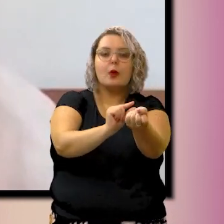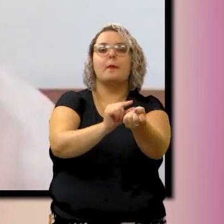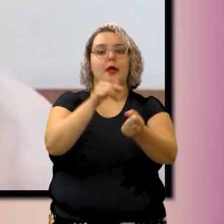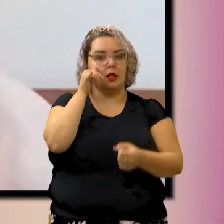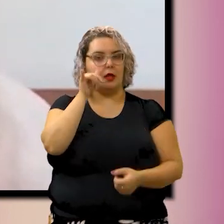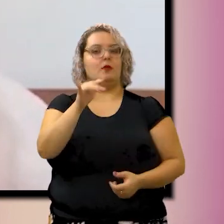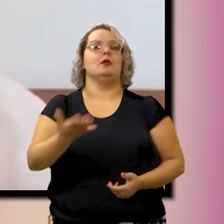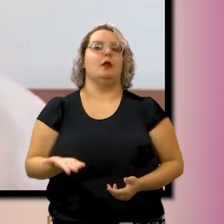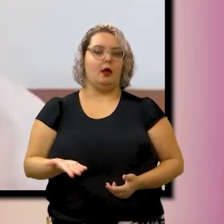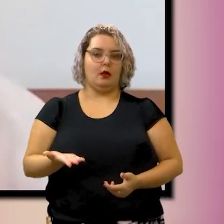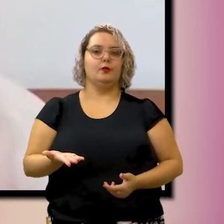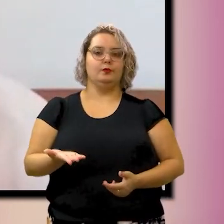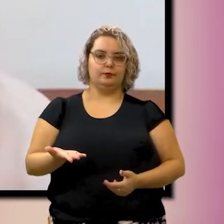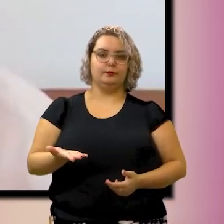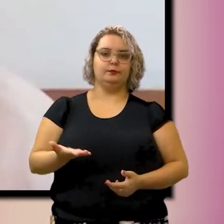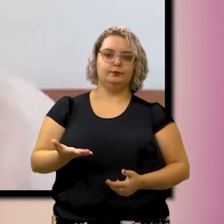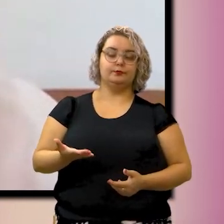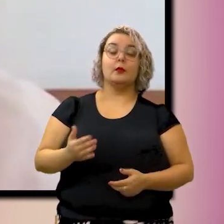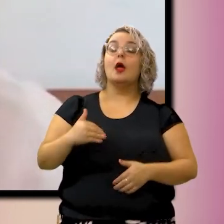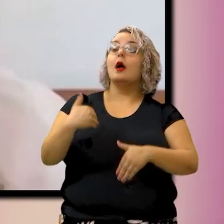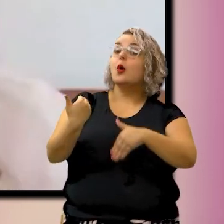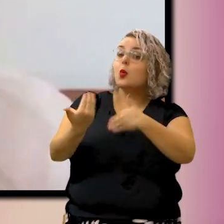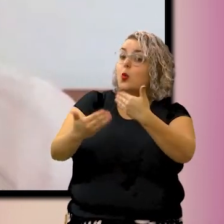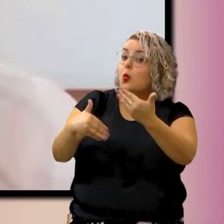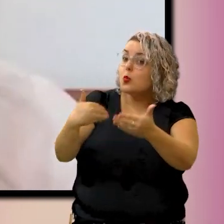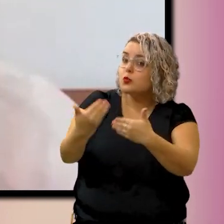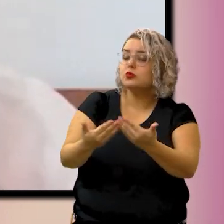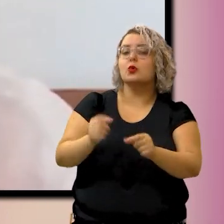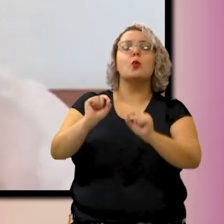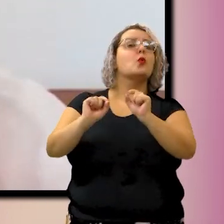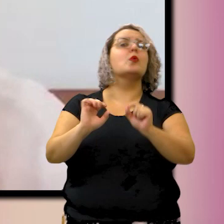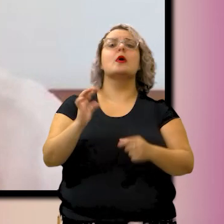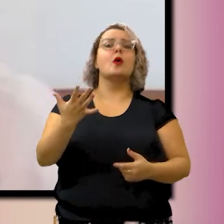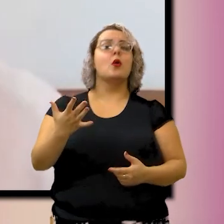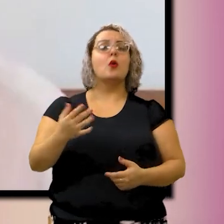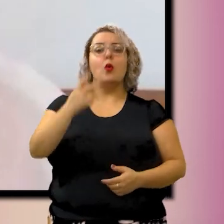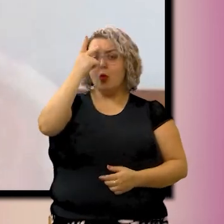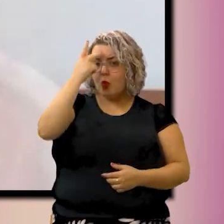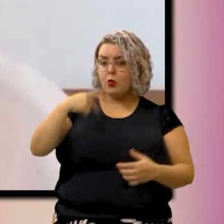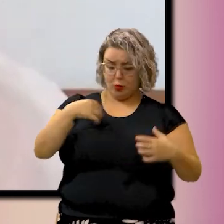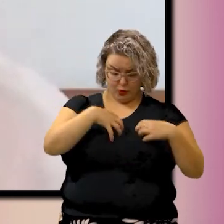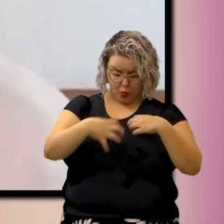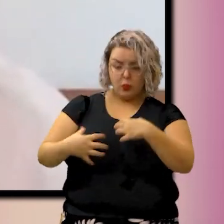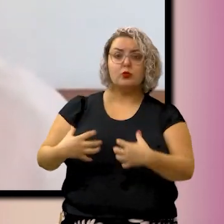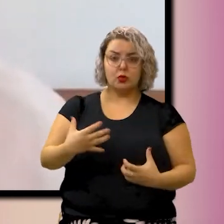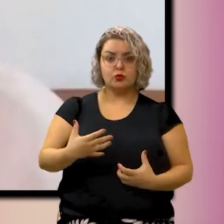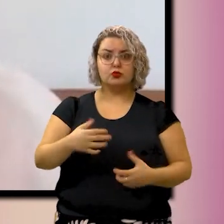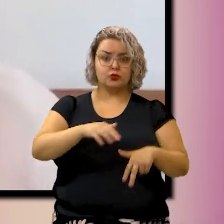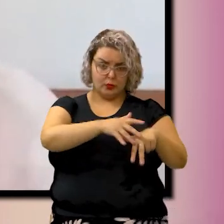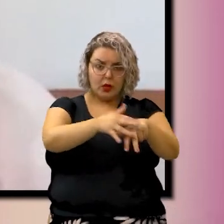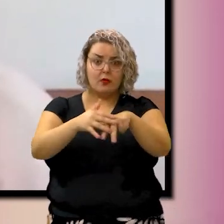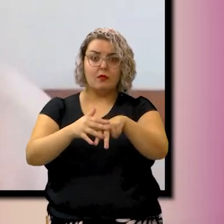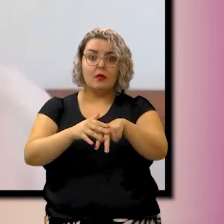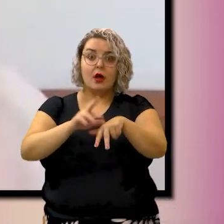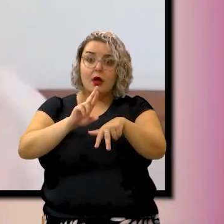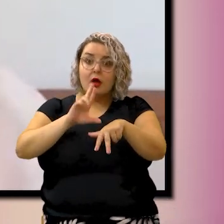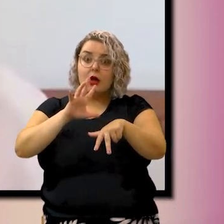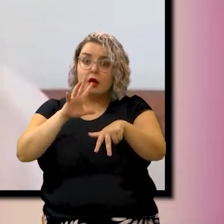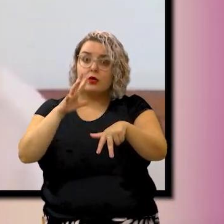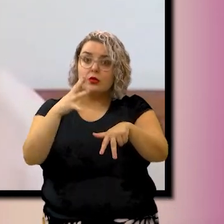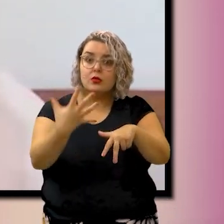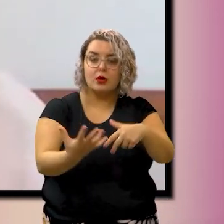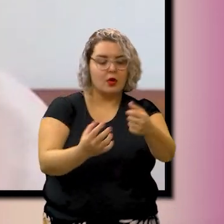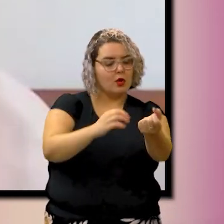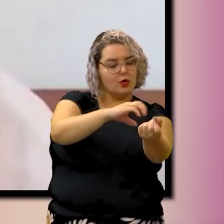proteger o paciente da embolia pulmonar. E aí, com o passar do tempo, o próprio organismo do paciente vai resolvendo